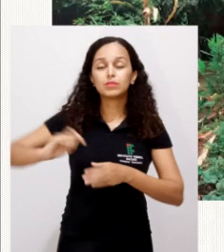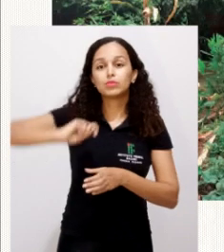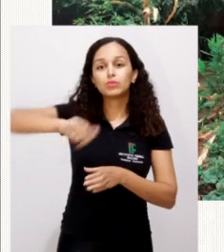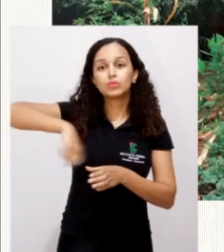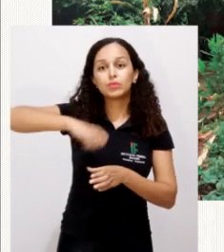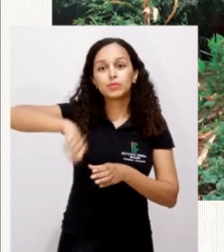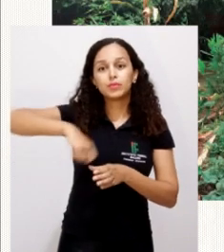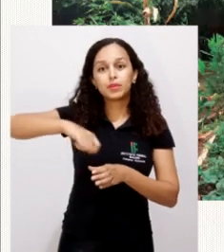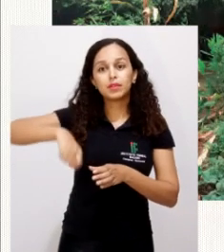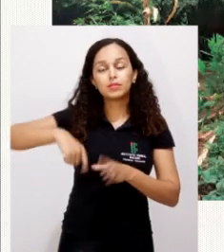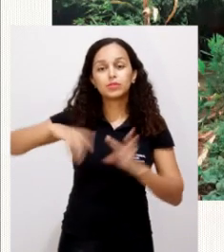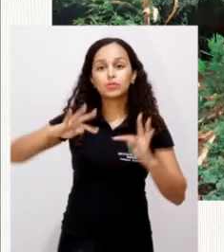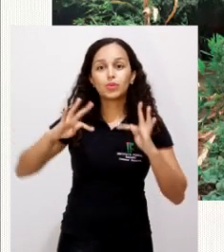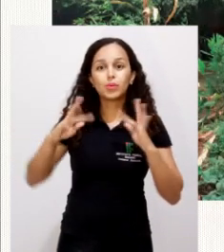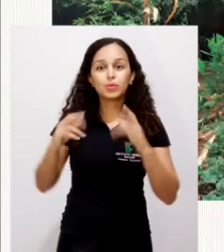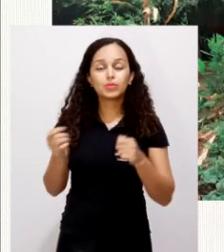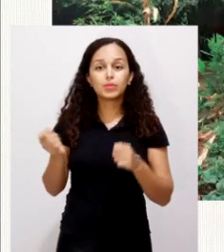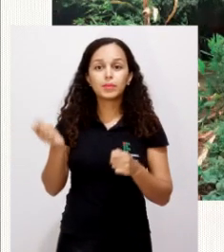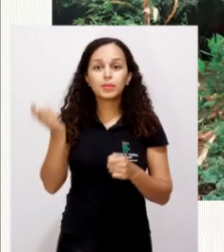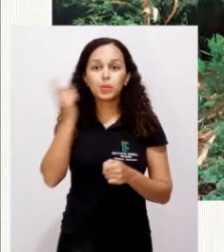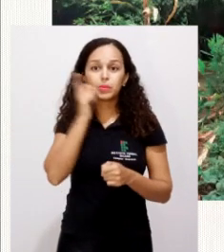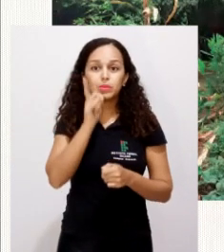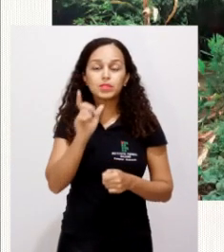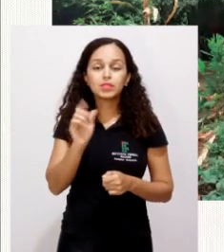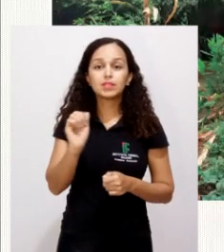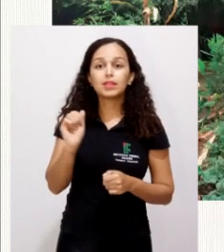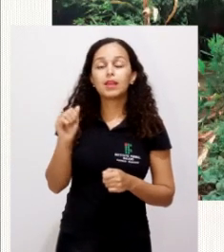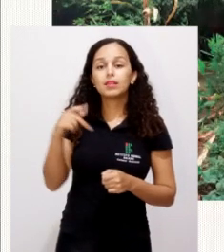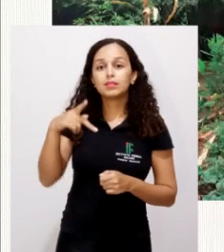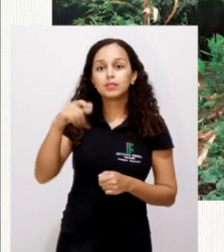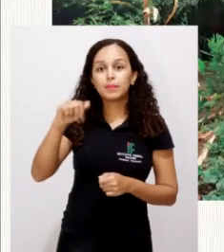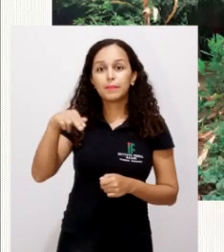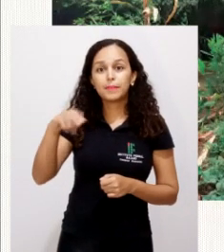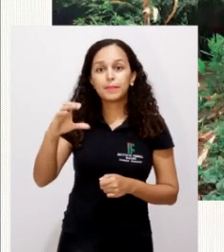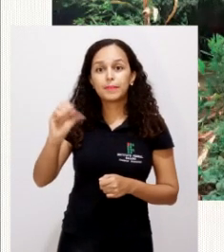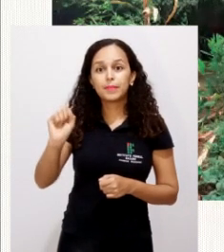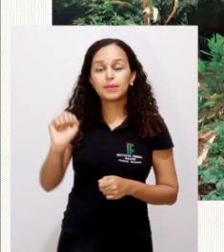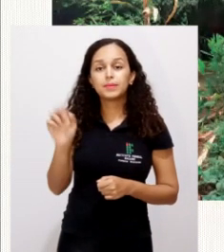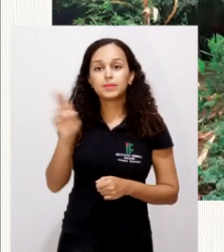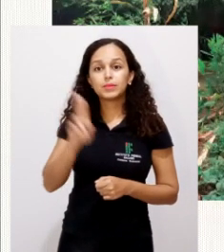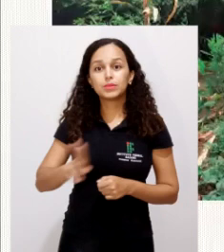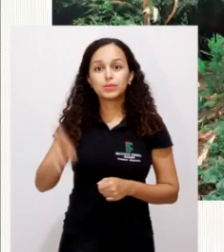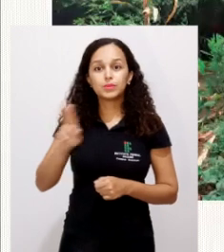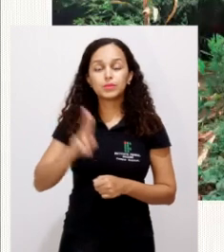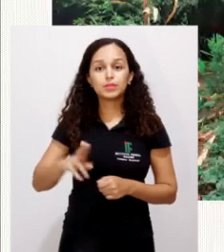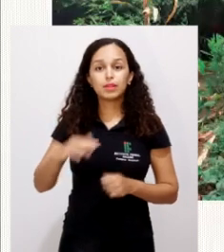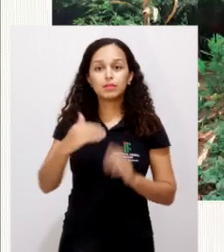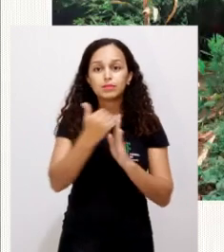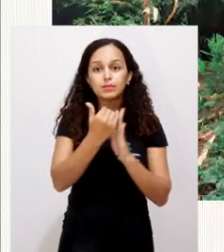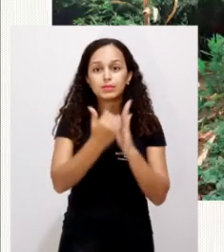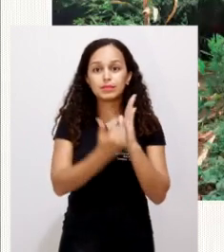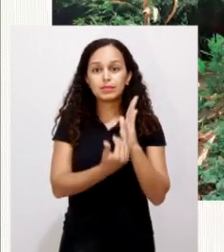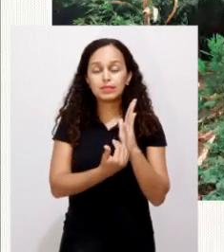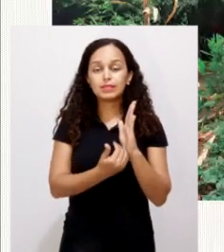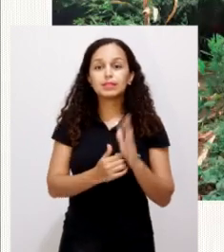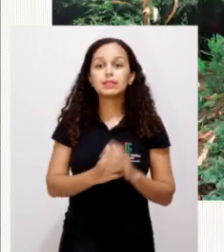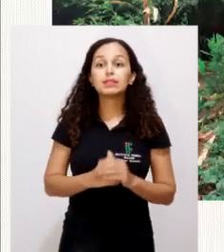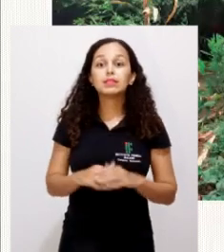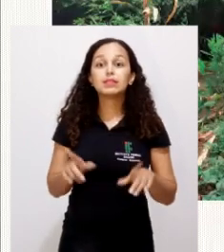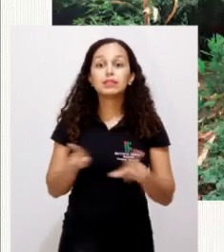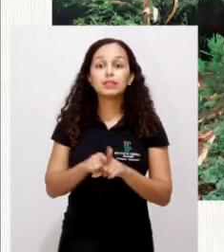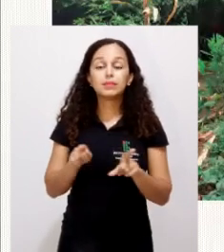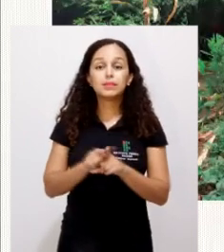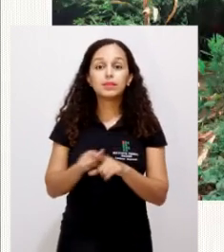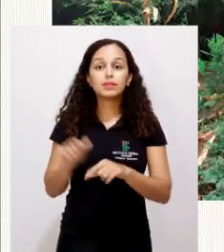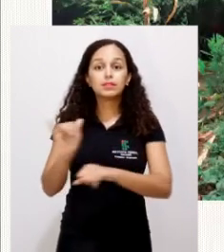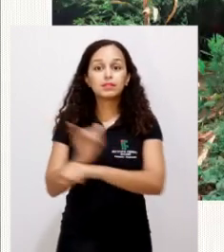nas preparações, para que essas plantas estejam incluídas como ingrediente das preparações, assim como desenvolver